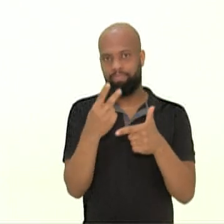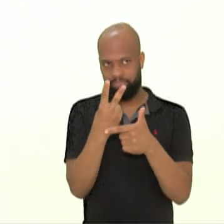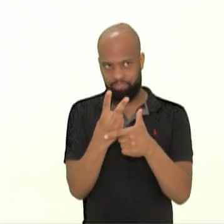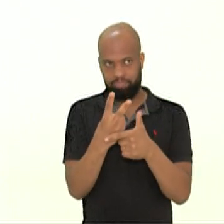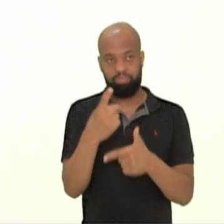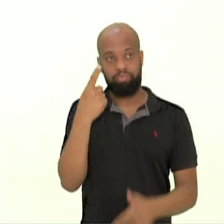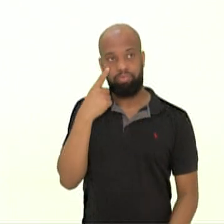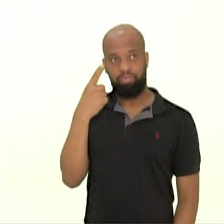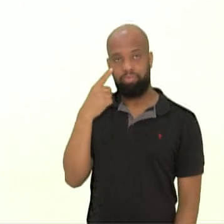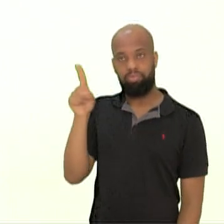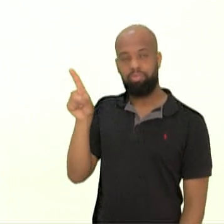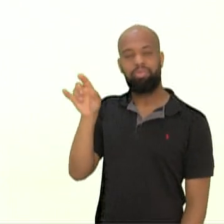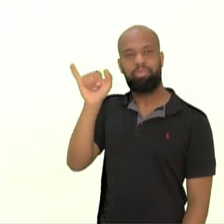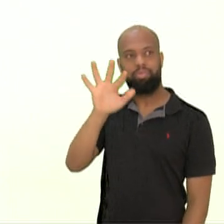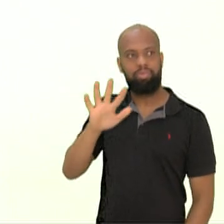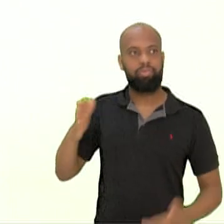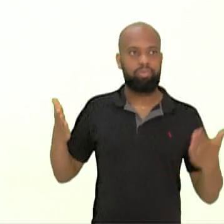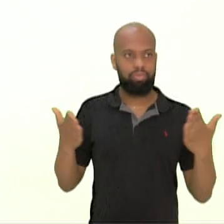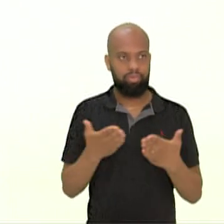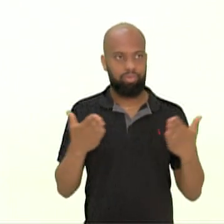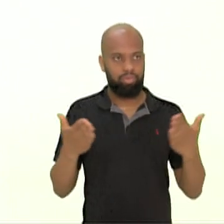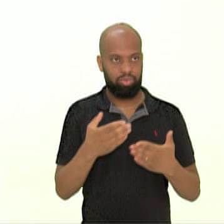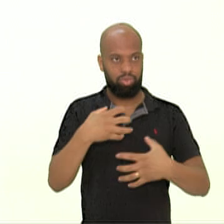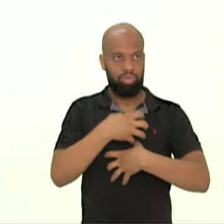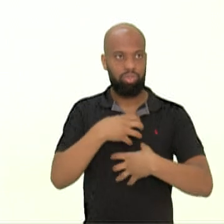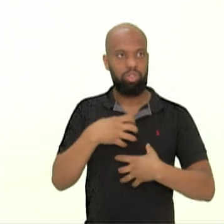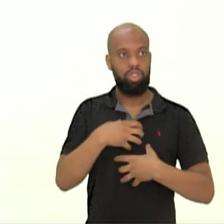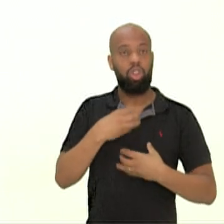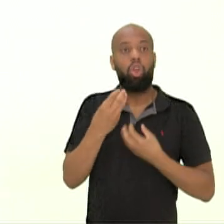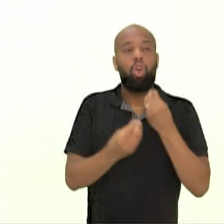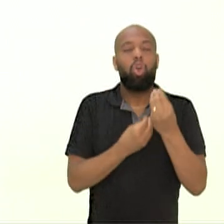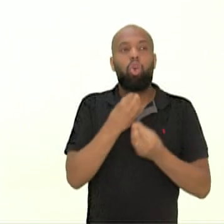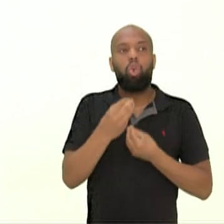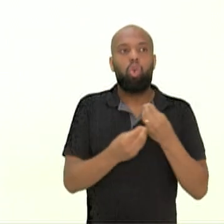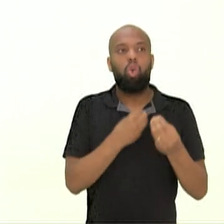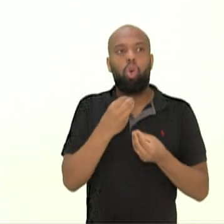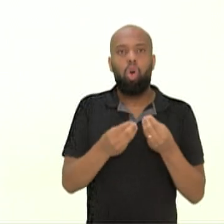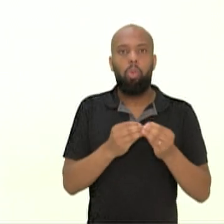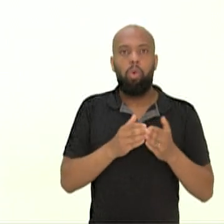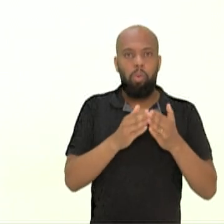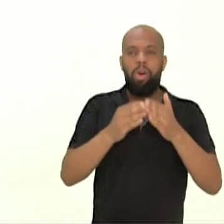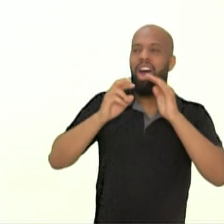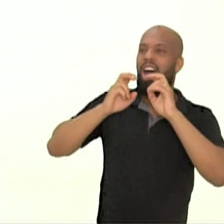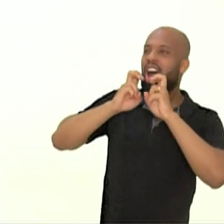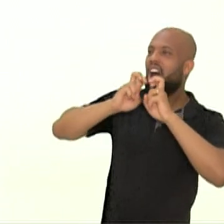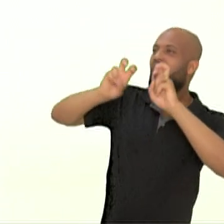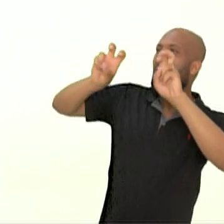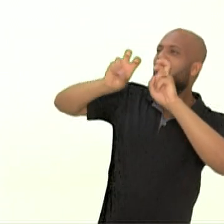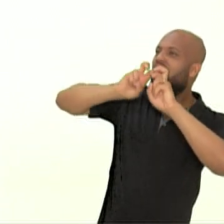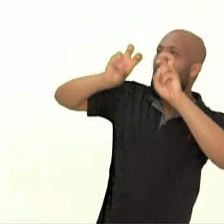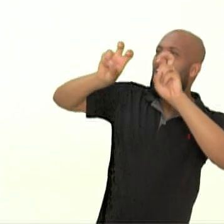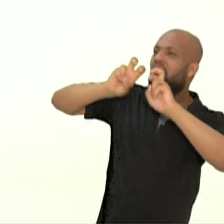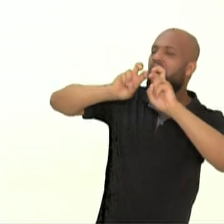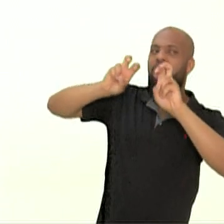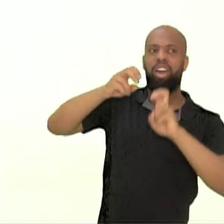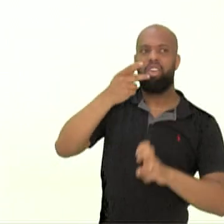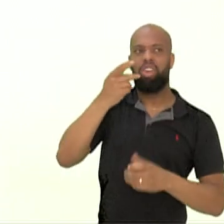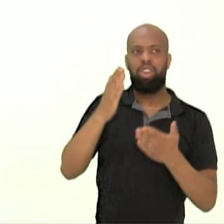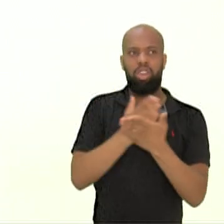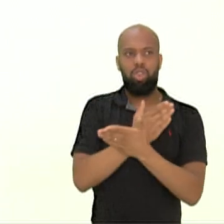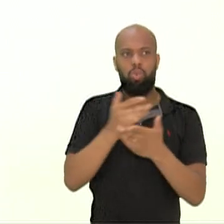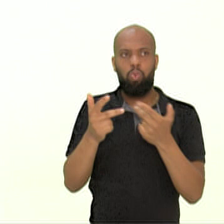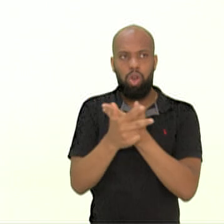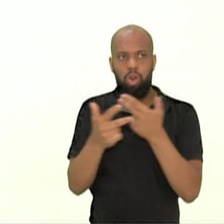imagem aqui para estar mostrando para vocês, numa ideia de uma pessoa numa embarcação gritando ali ou falando